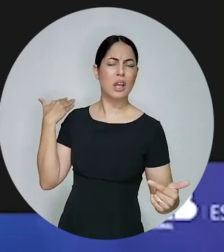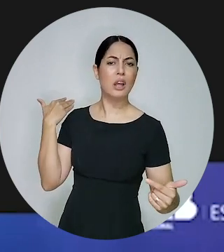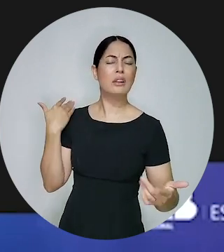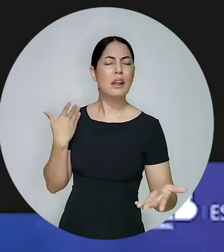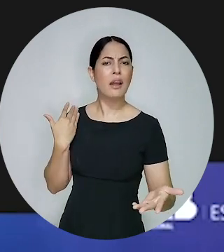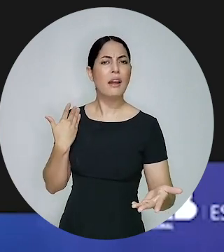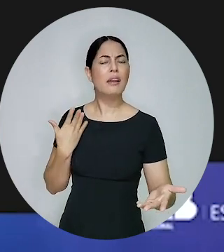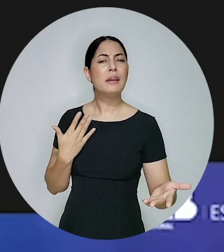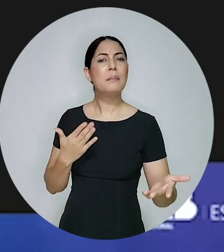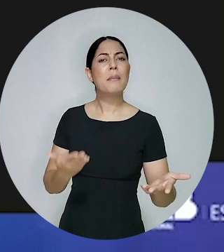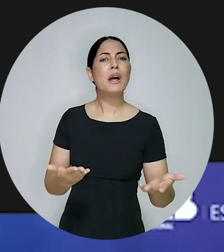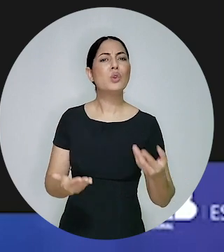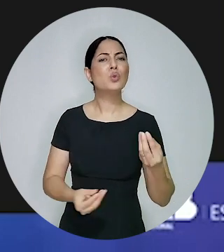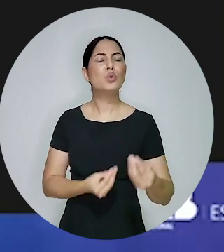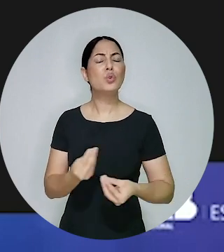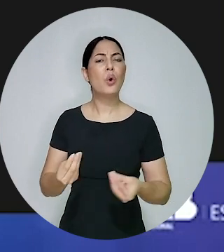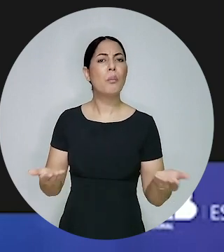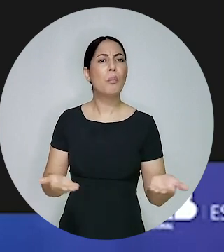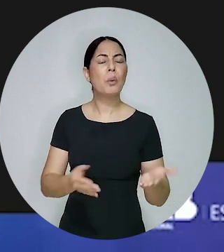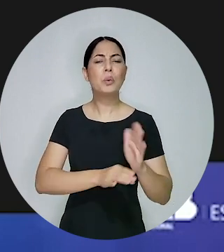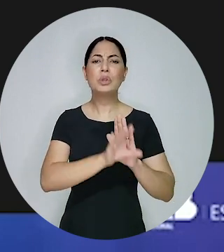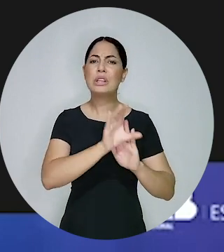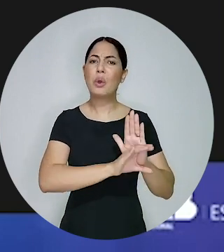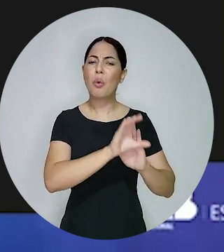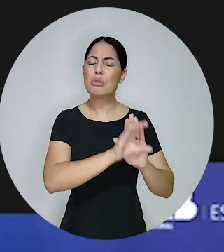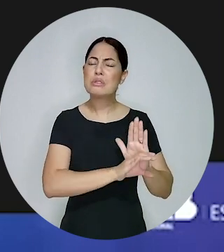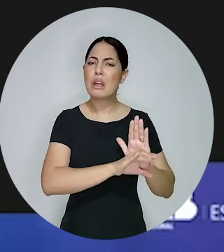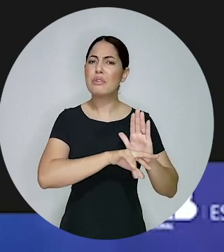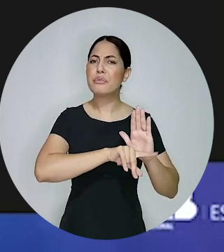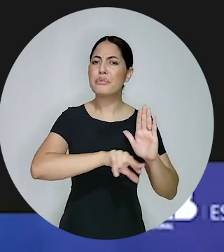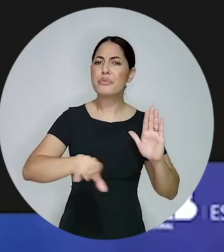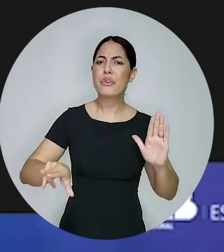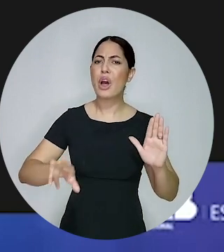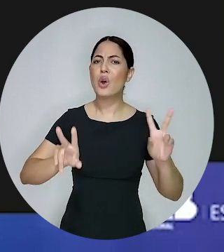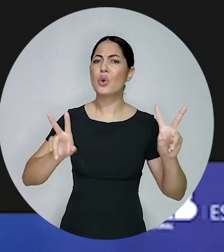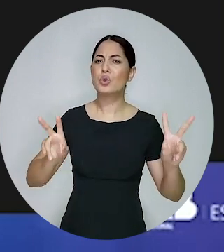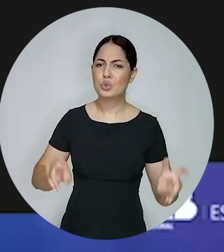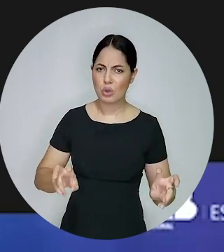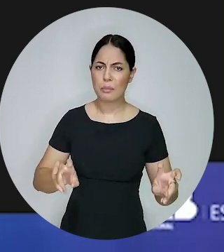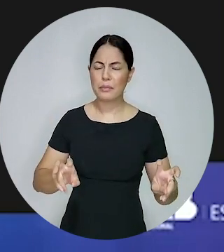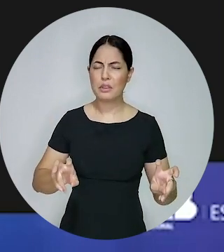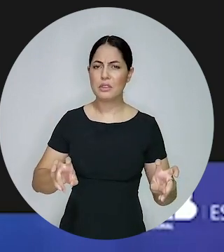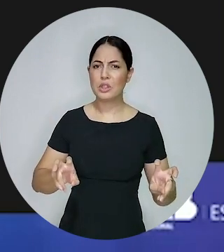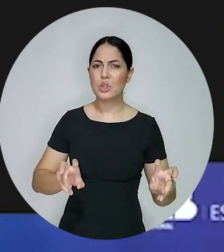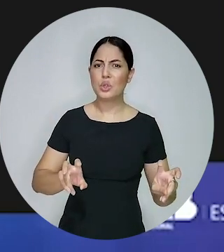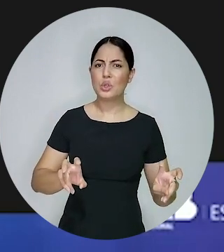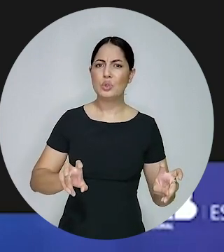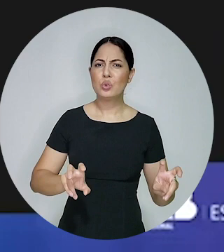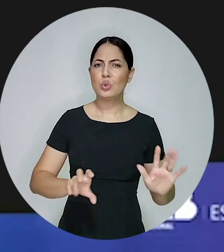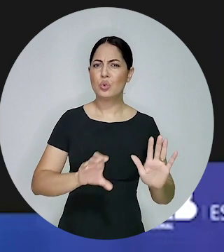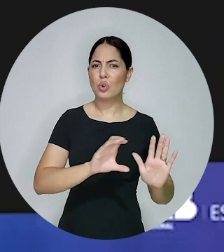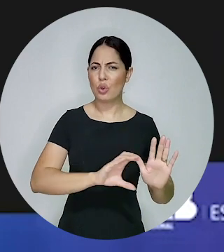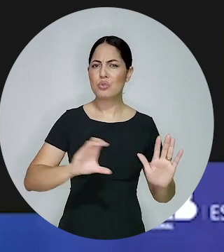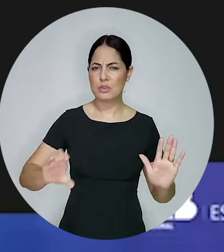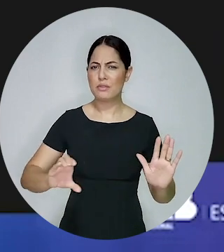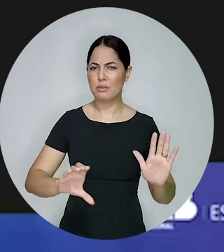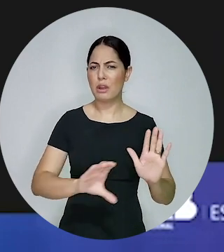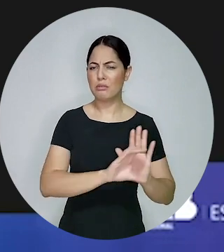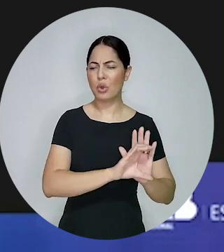e a filosofia do conceito multi-hipóteses, imposta aí pelo Código de Processo Civil de 2015, imposta não,